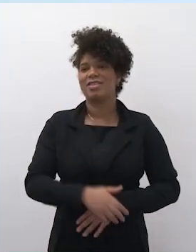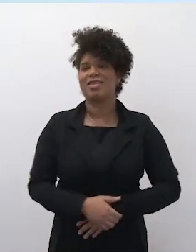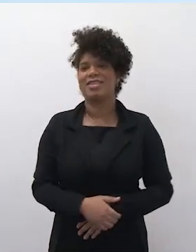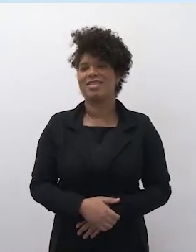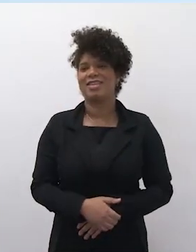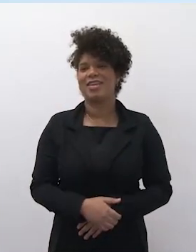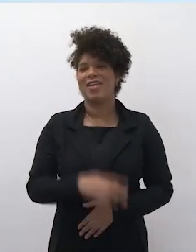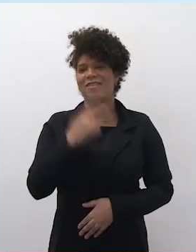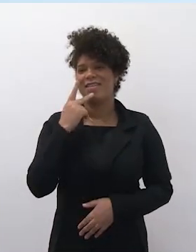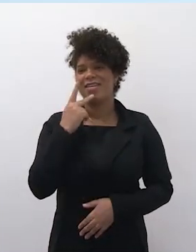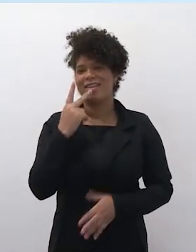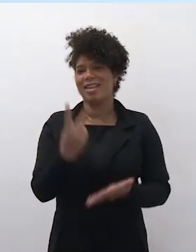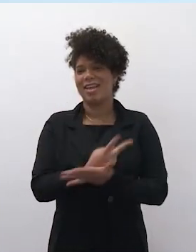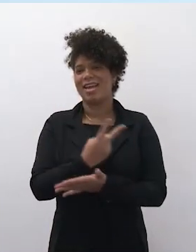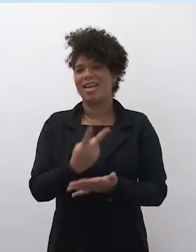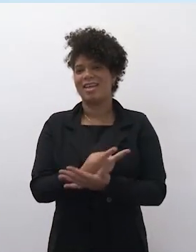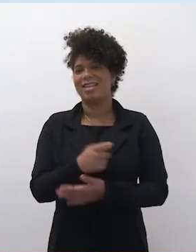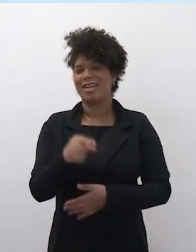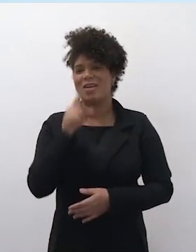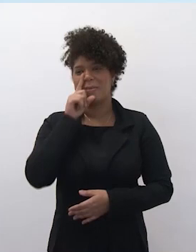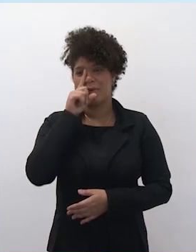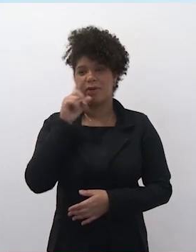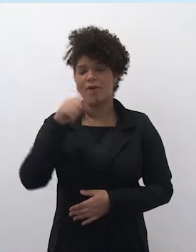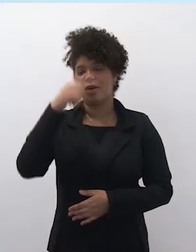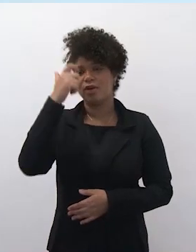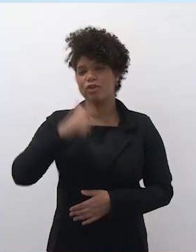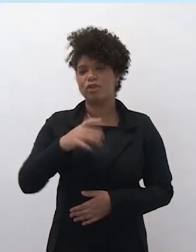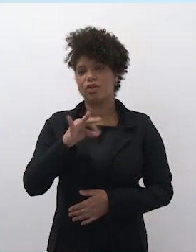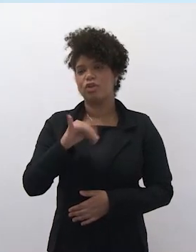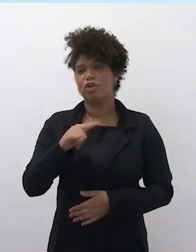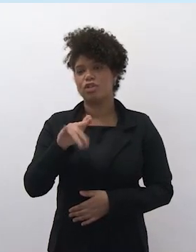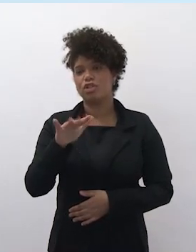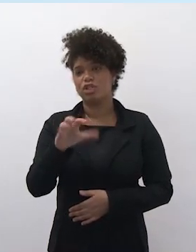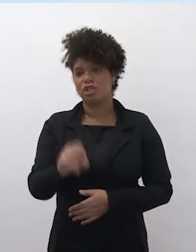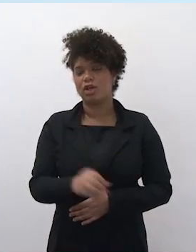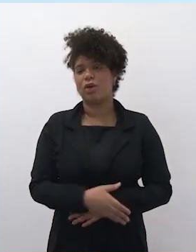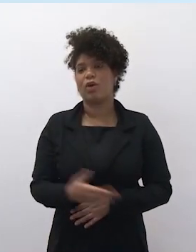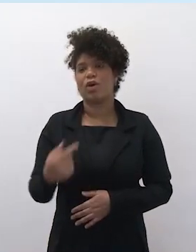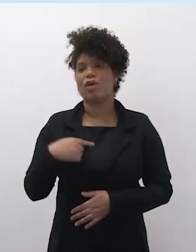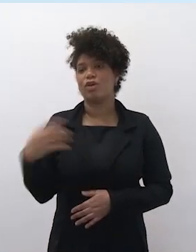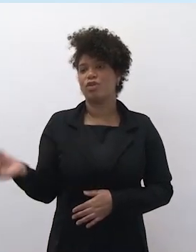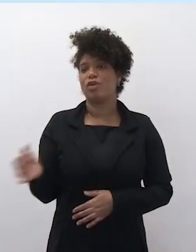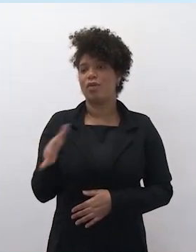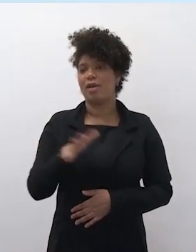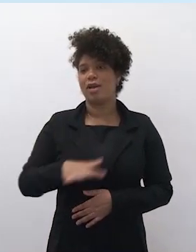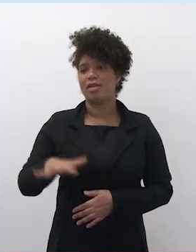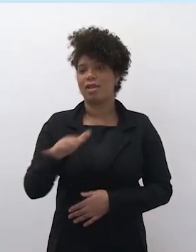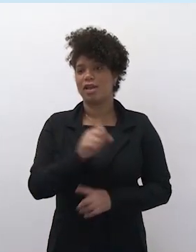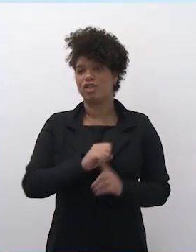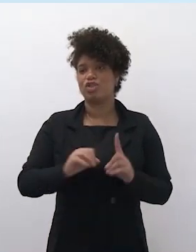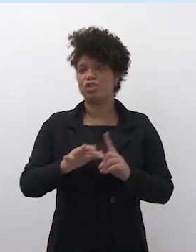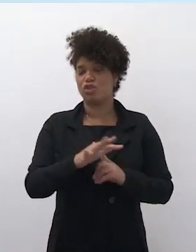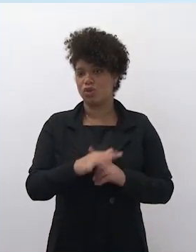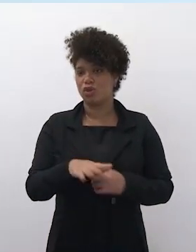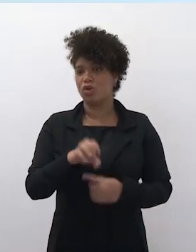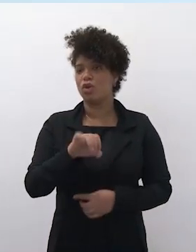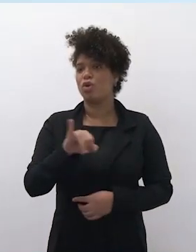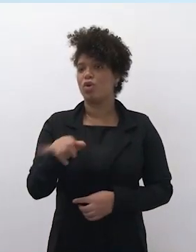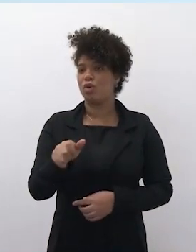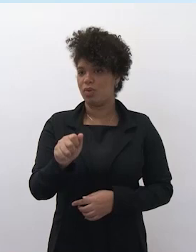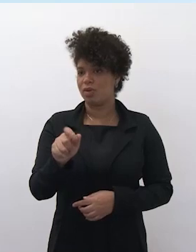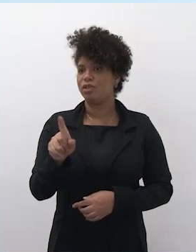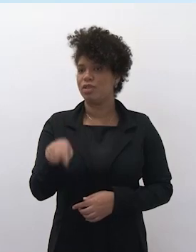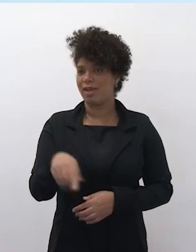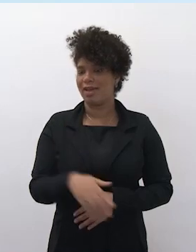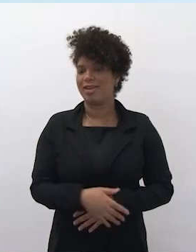falar essas coisas aqui, né? Então, meu nome é Tiago, estou estreando em Sociologia, ainda mais para o EJA,